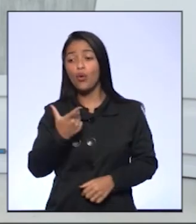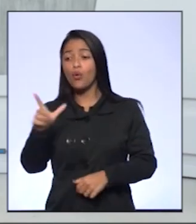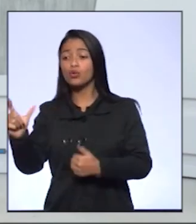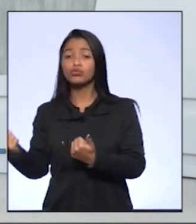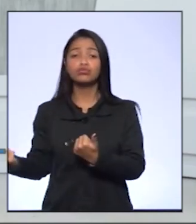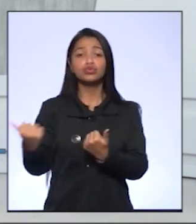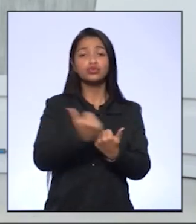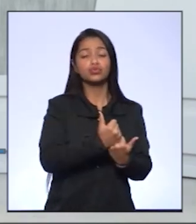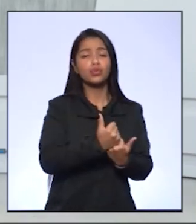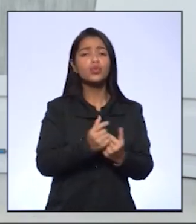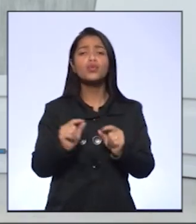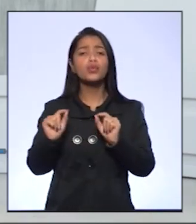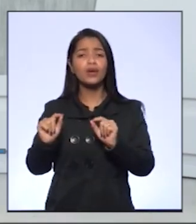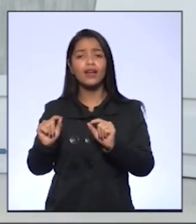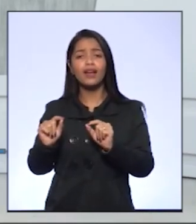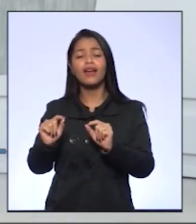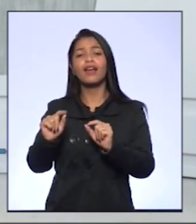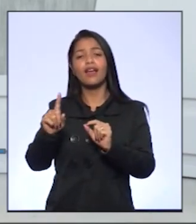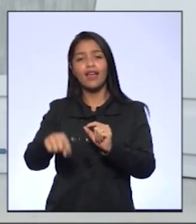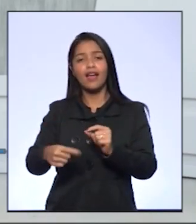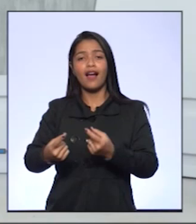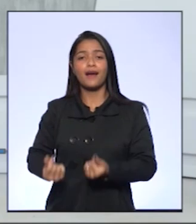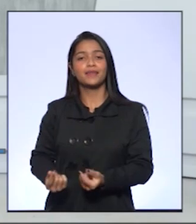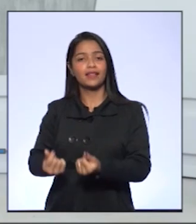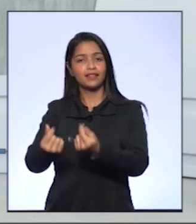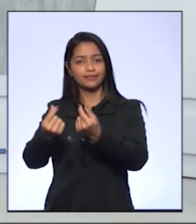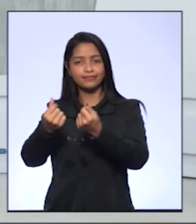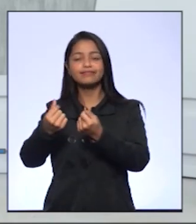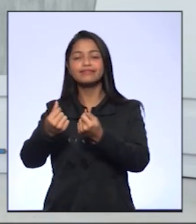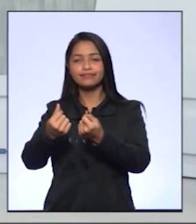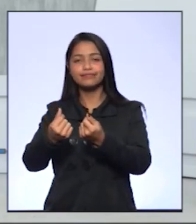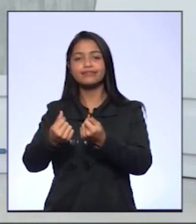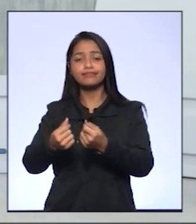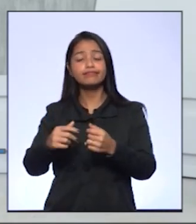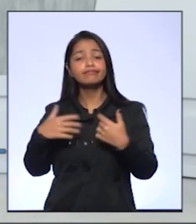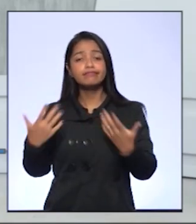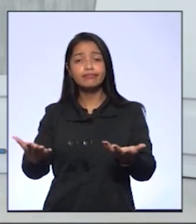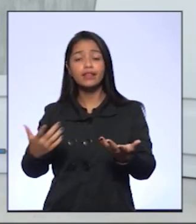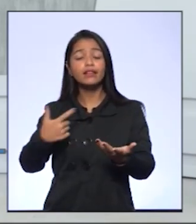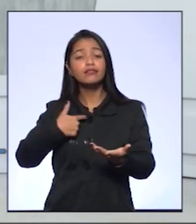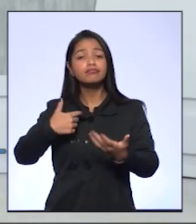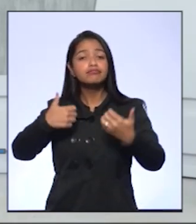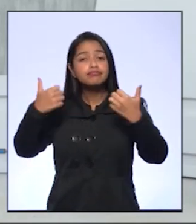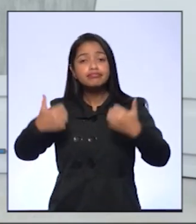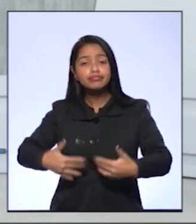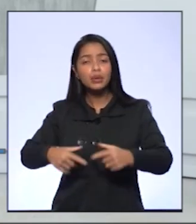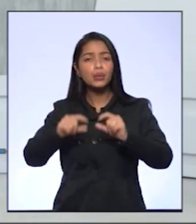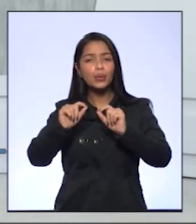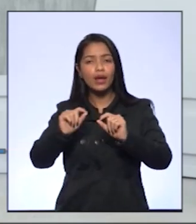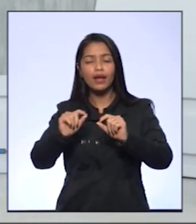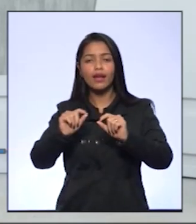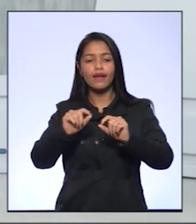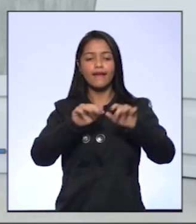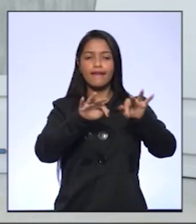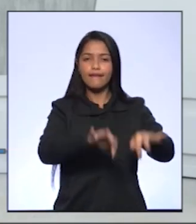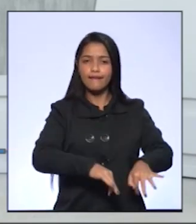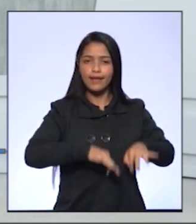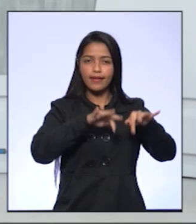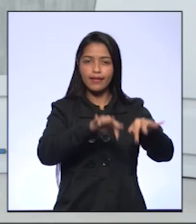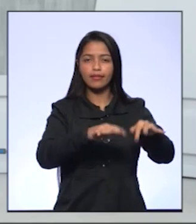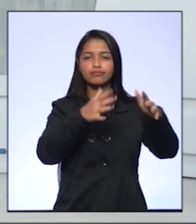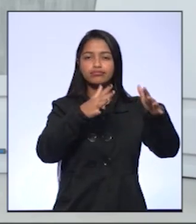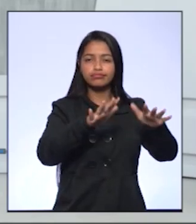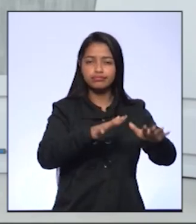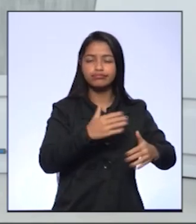sistema capitalista. Então, mano, eu estou falando da gradual decadência do